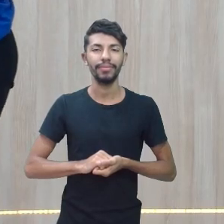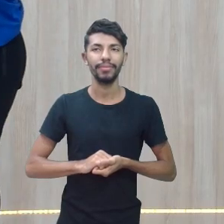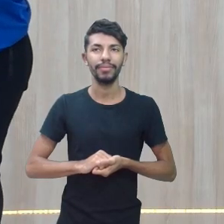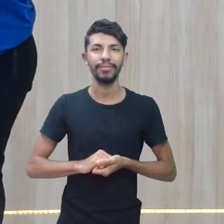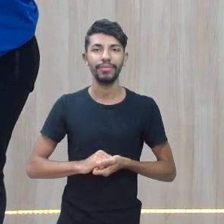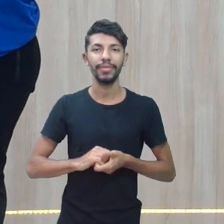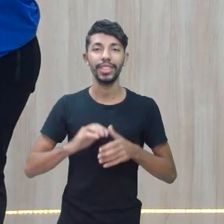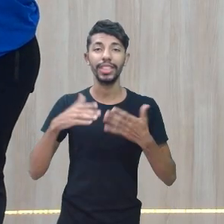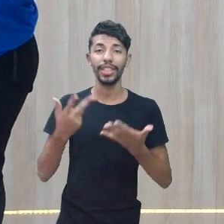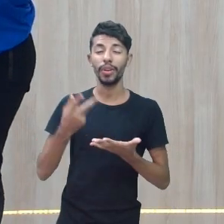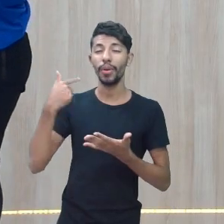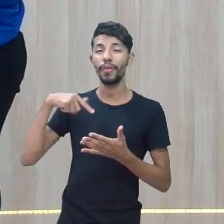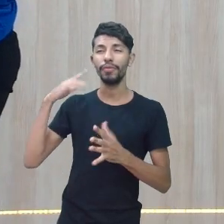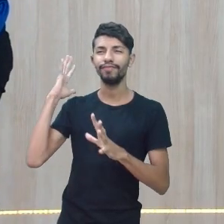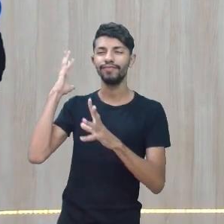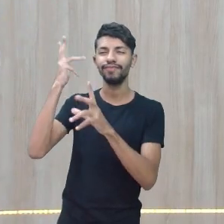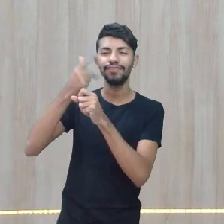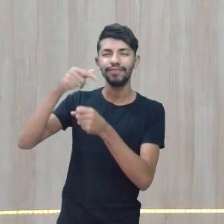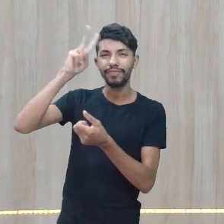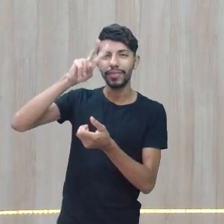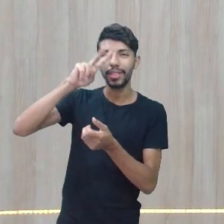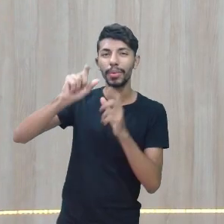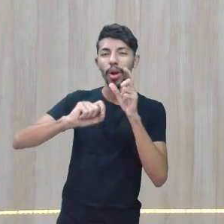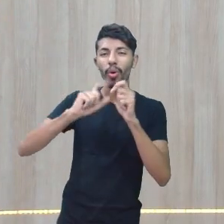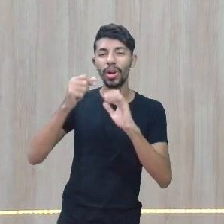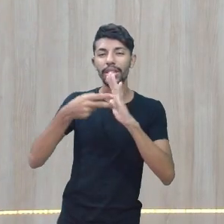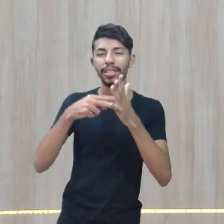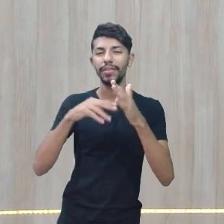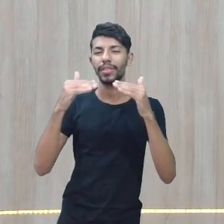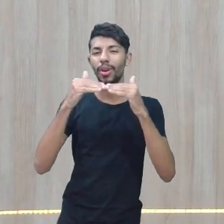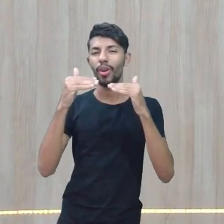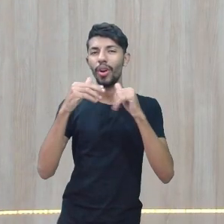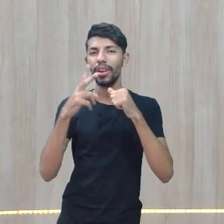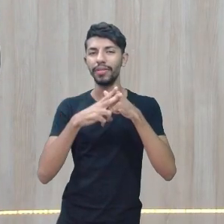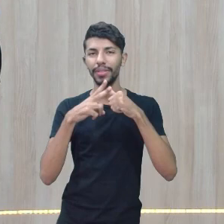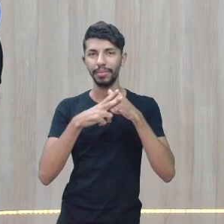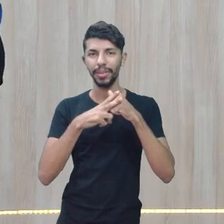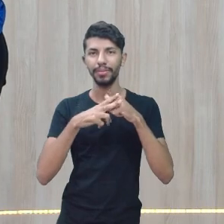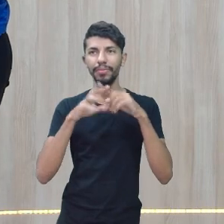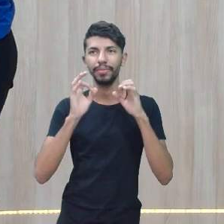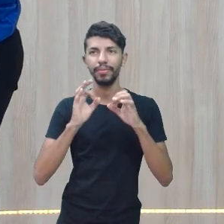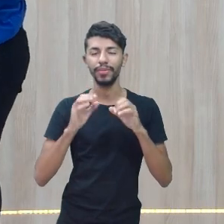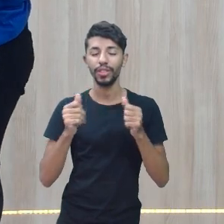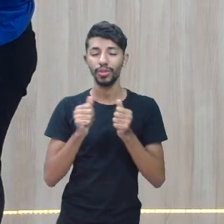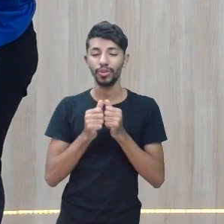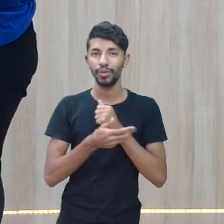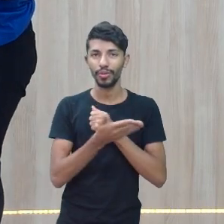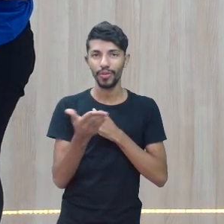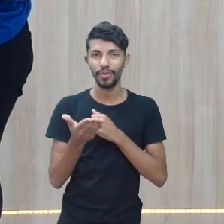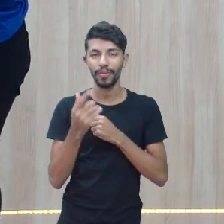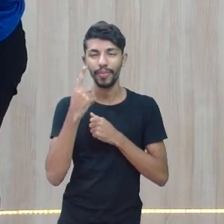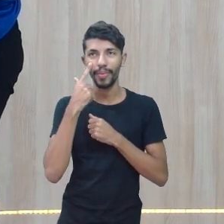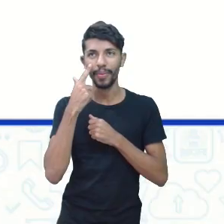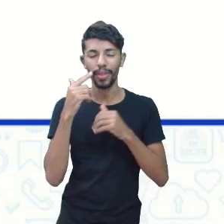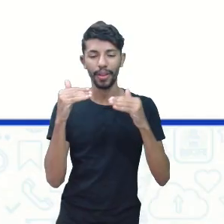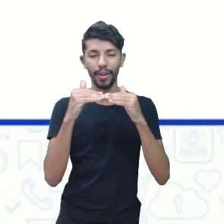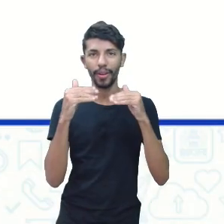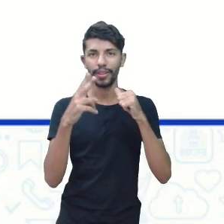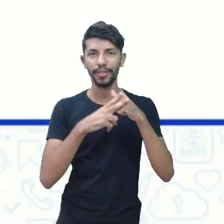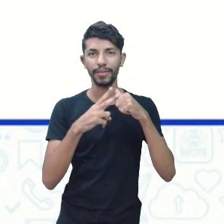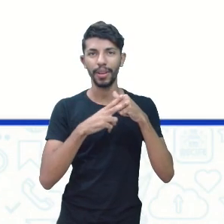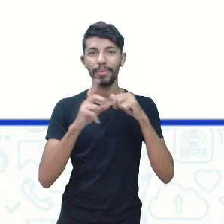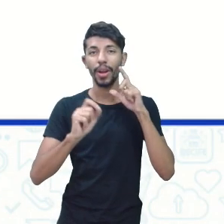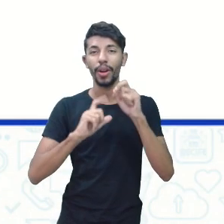Eu vou relembrar, não é, o que é concordância verbal com vocês. Concordância verbal